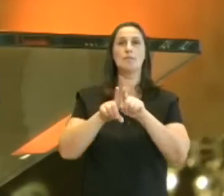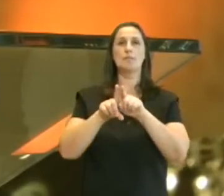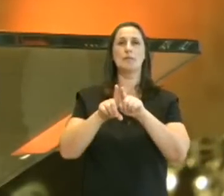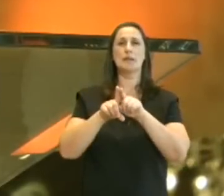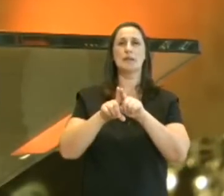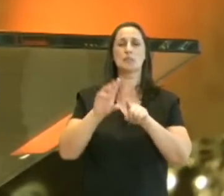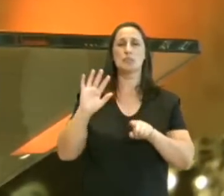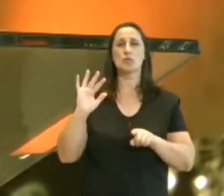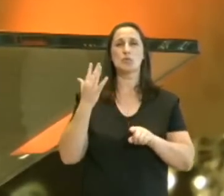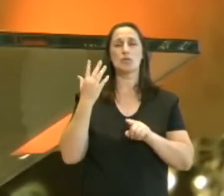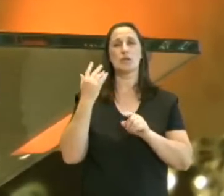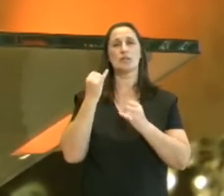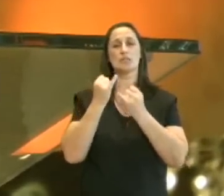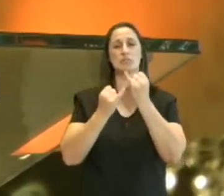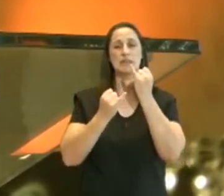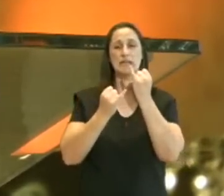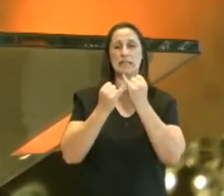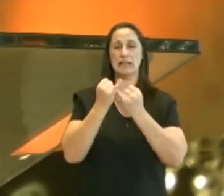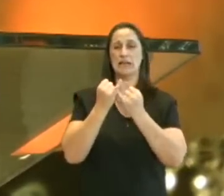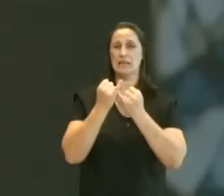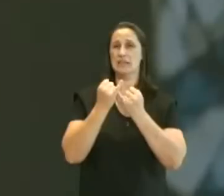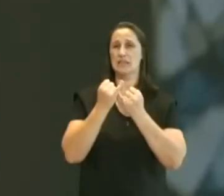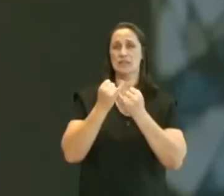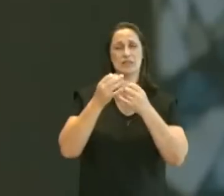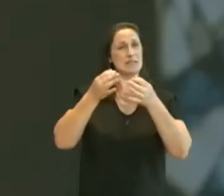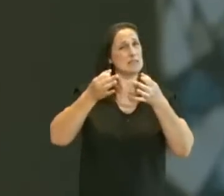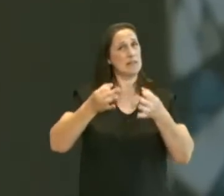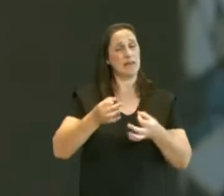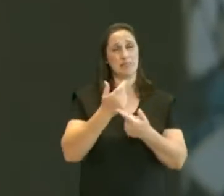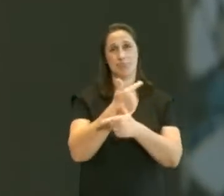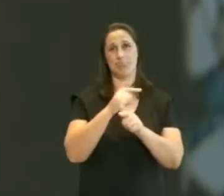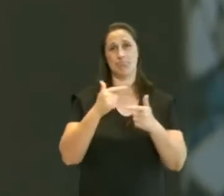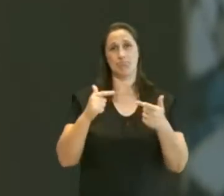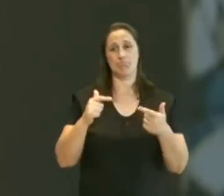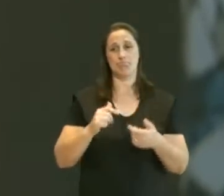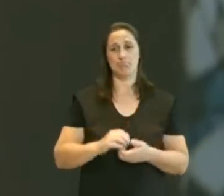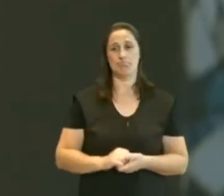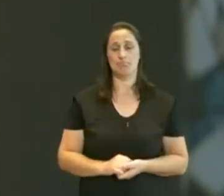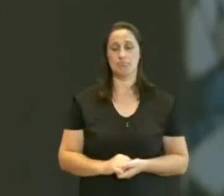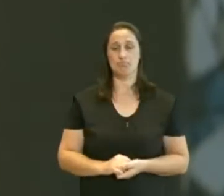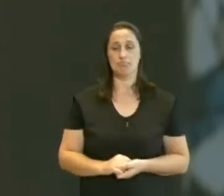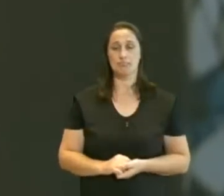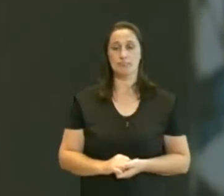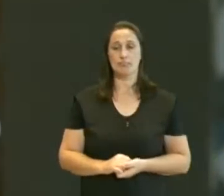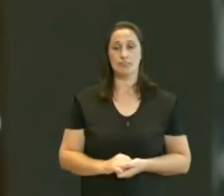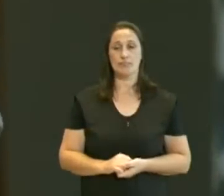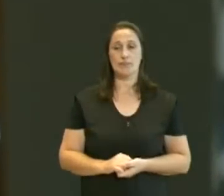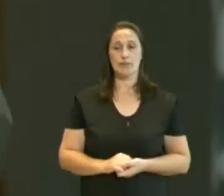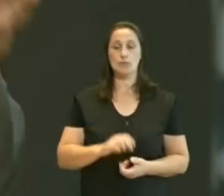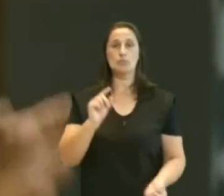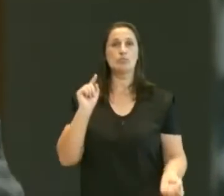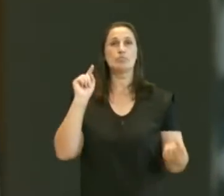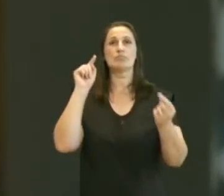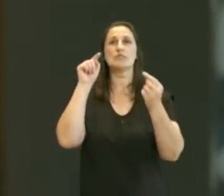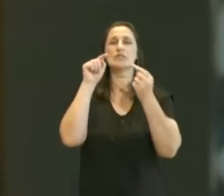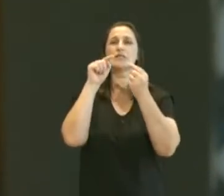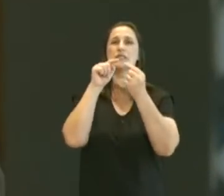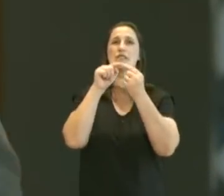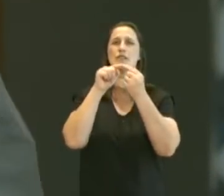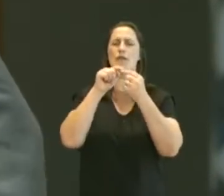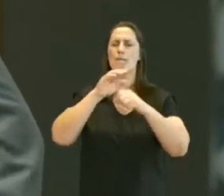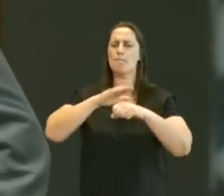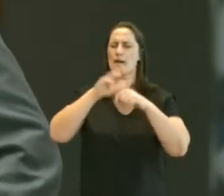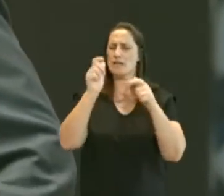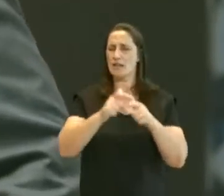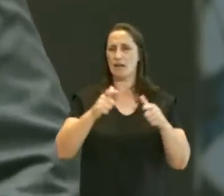que não está funcionando. E que o sentido desse bem é muito mais amplo.